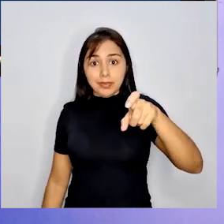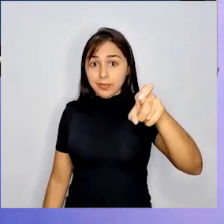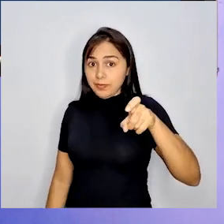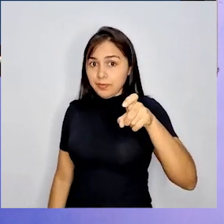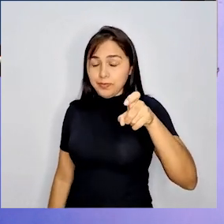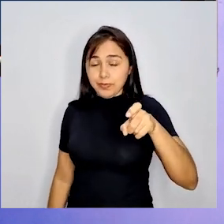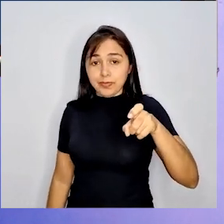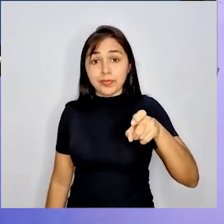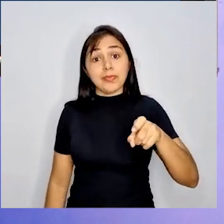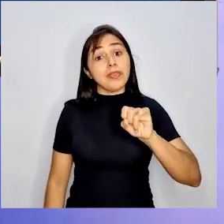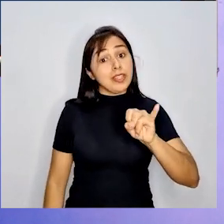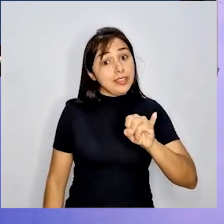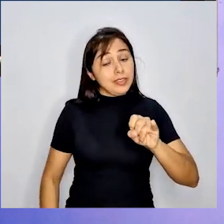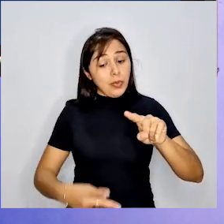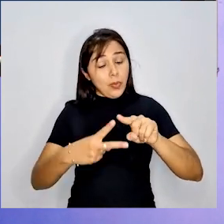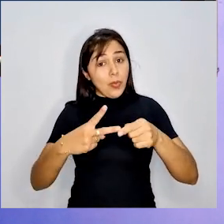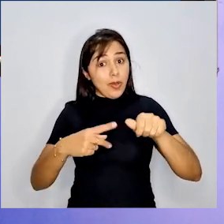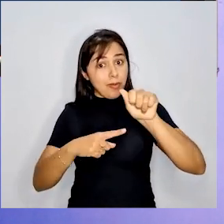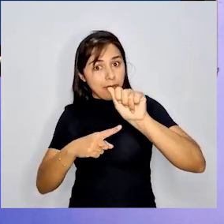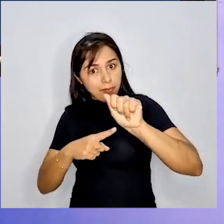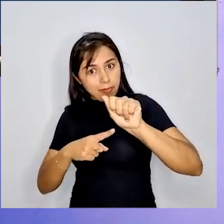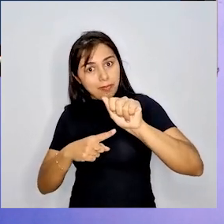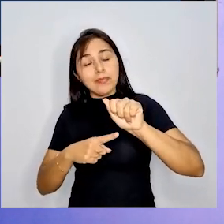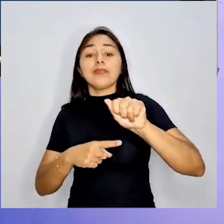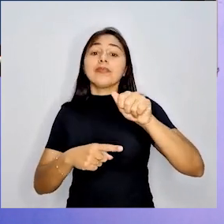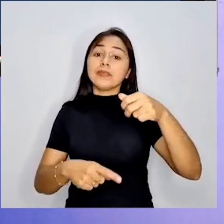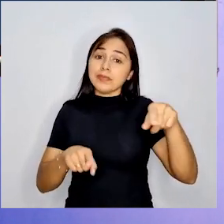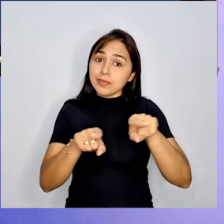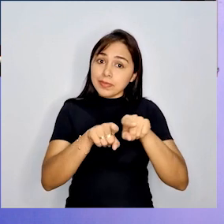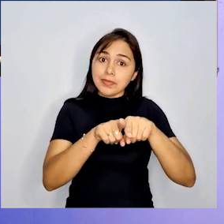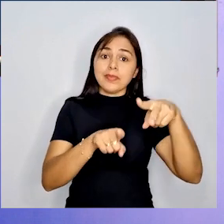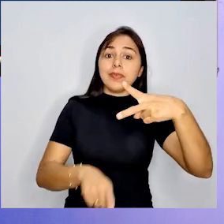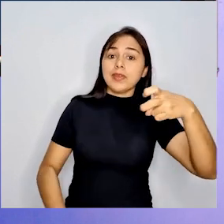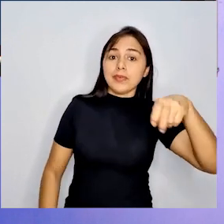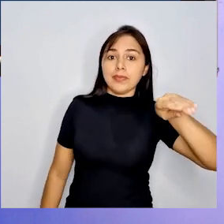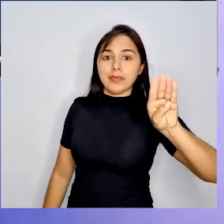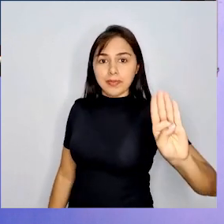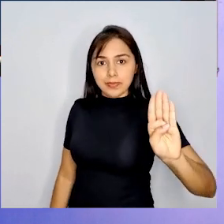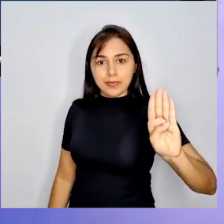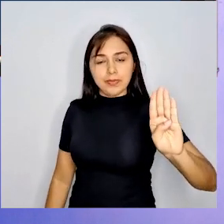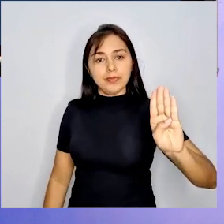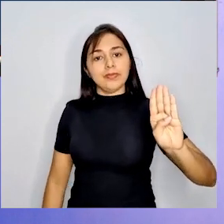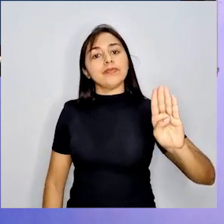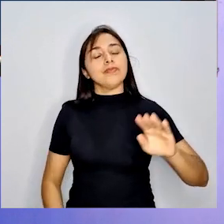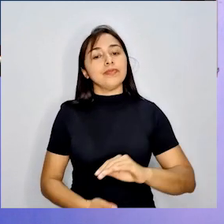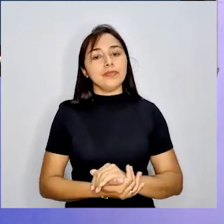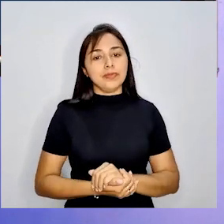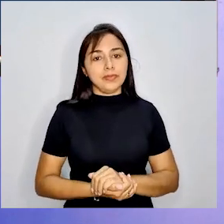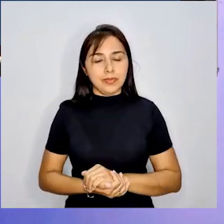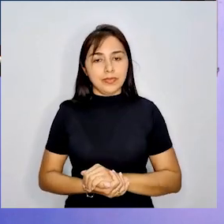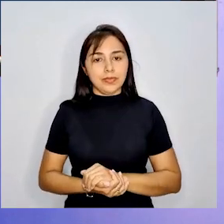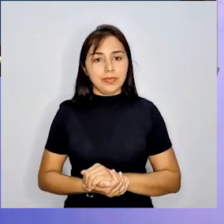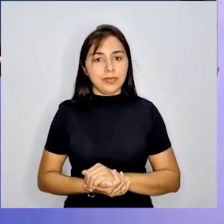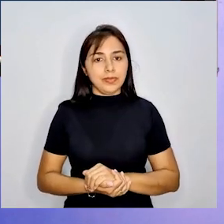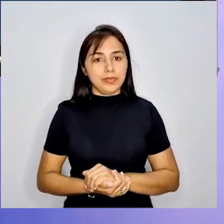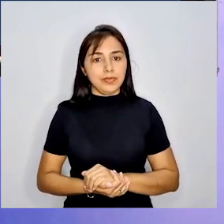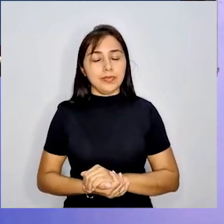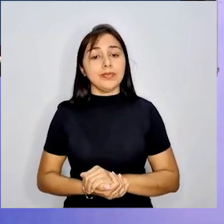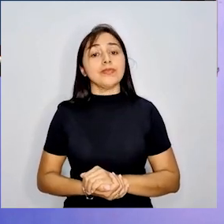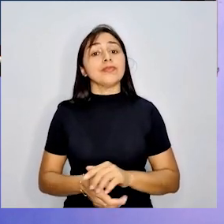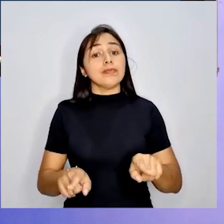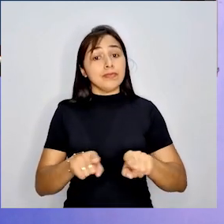aqui de B, vamos ter que o ângulo A é igual a B, usando também a mesma analogia.